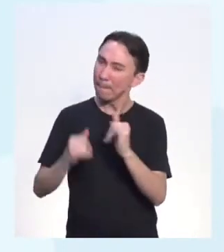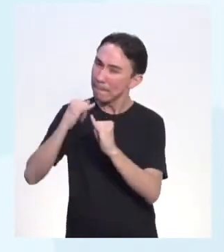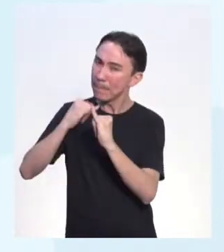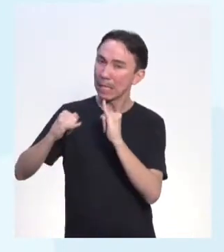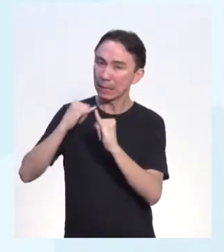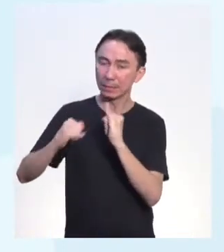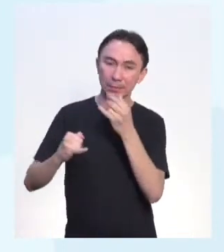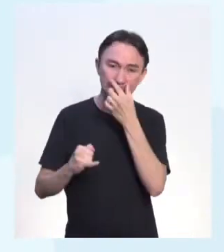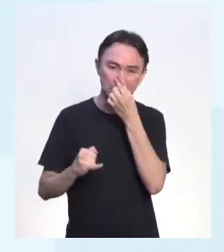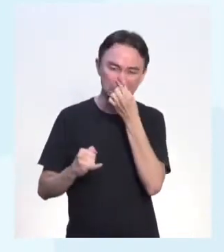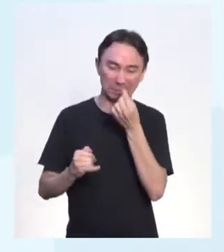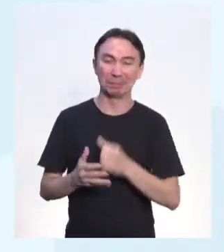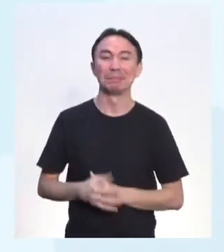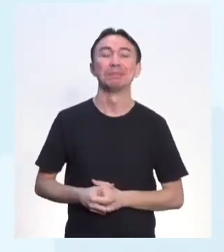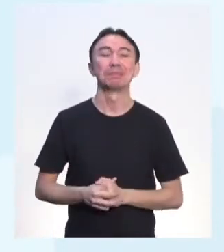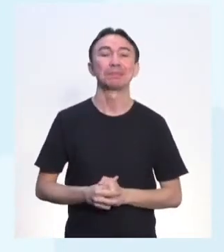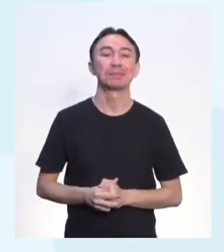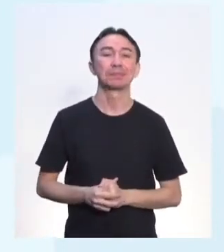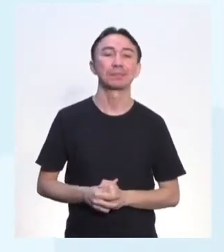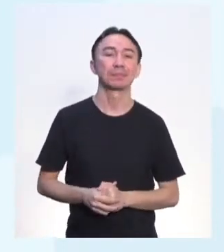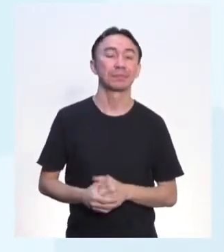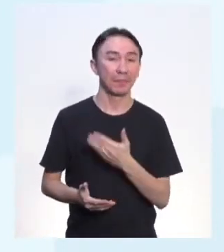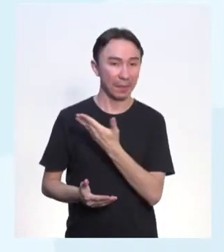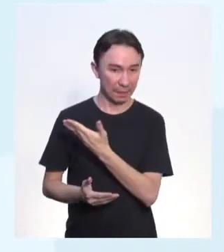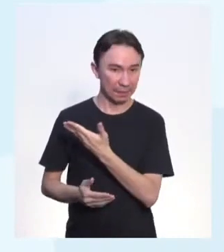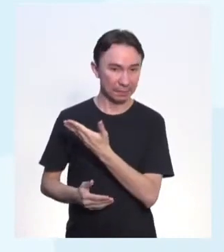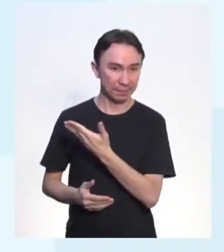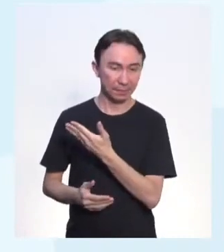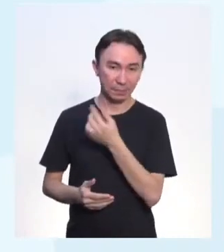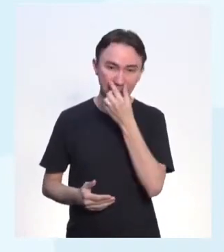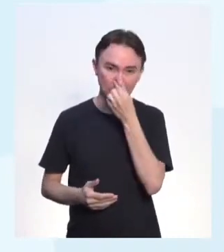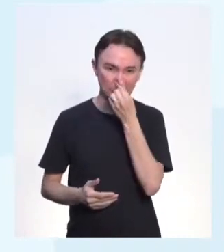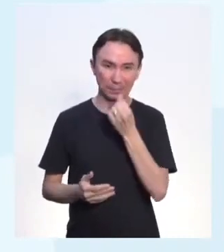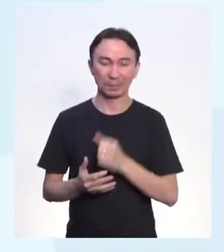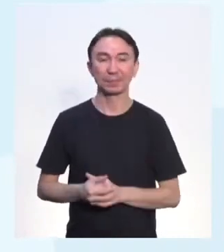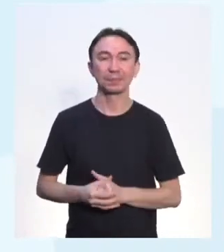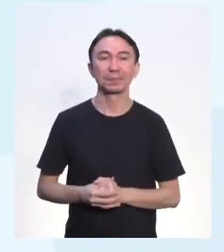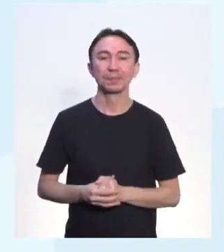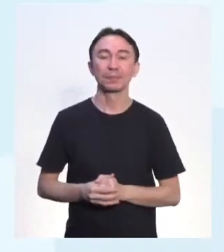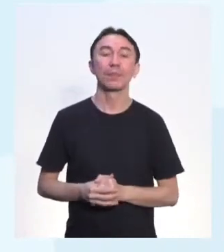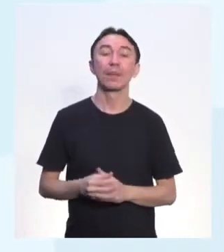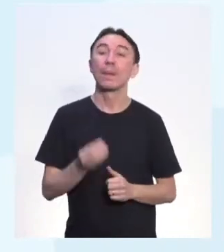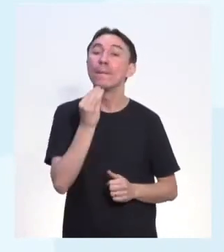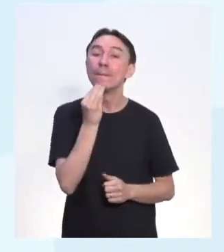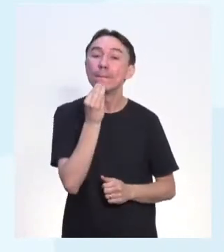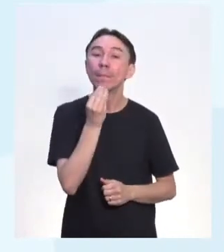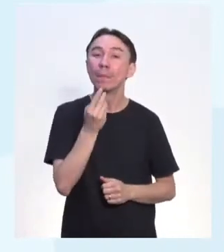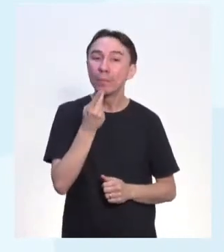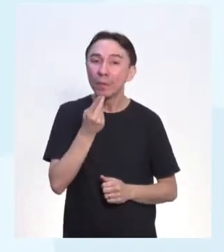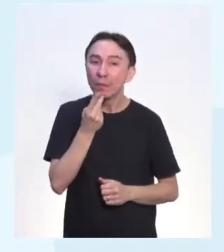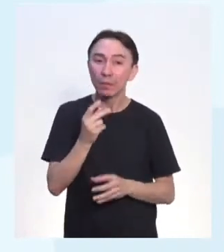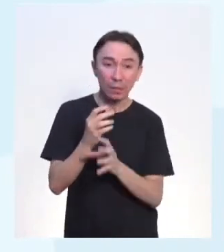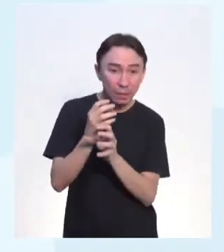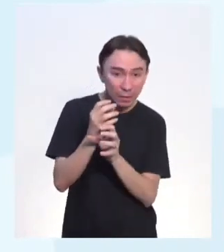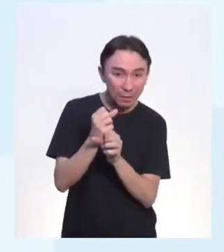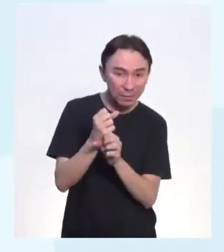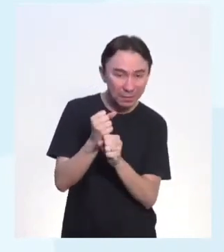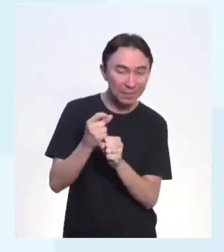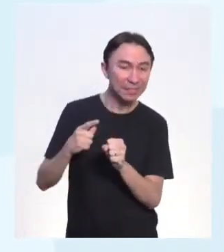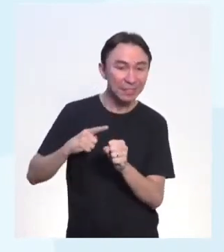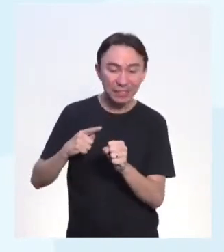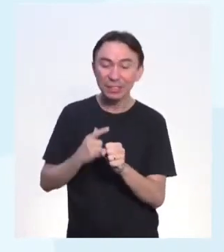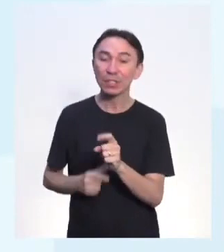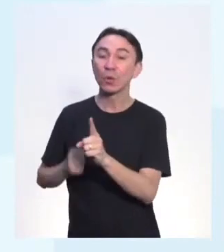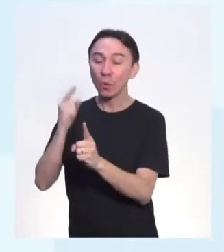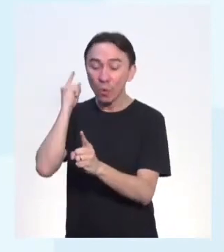tá? Muito bem, atividade 1 na tela. Calcule a probabilidade de se obter a face